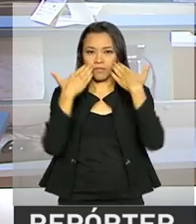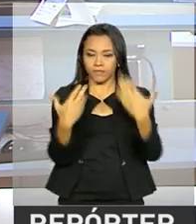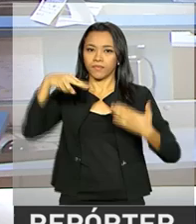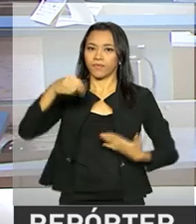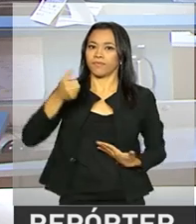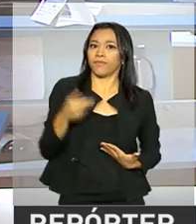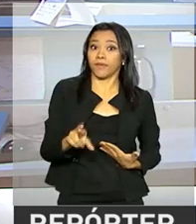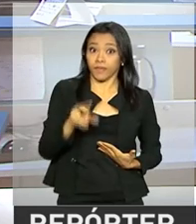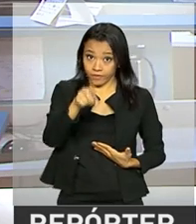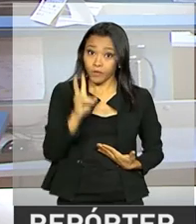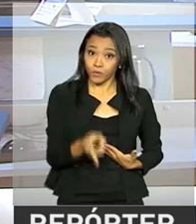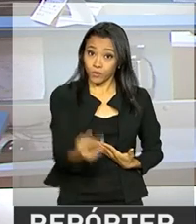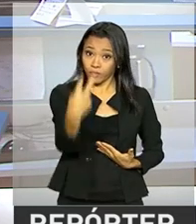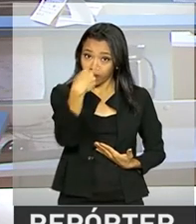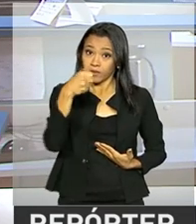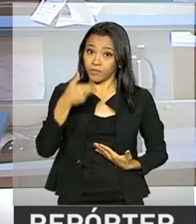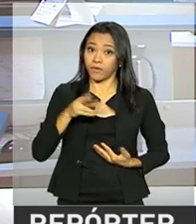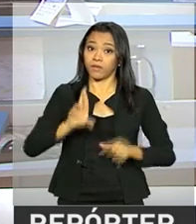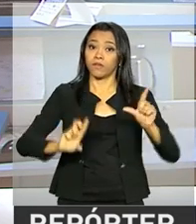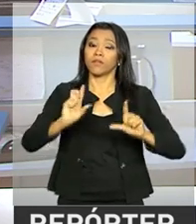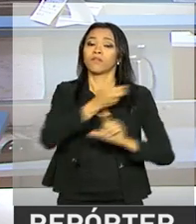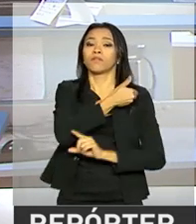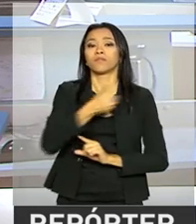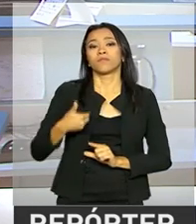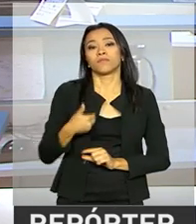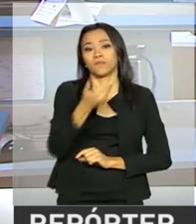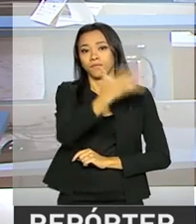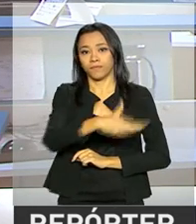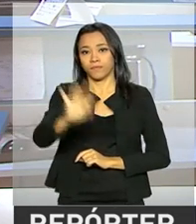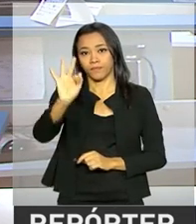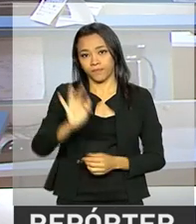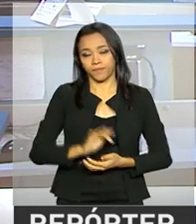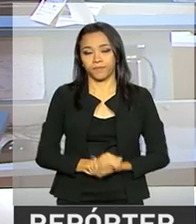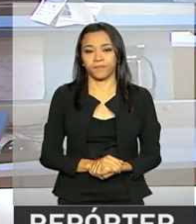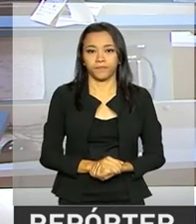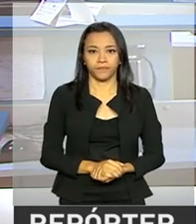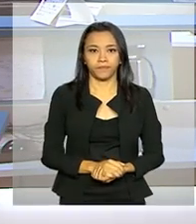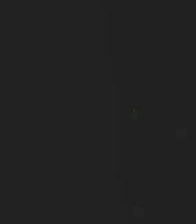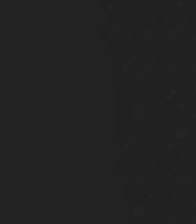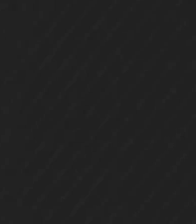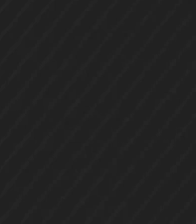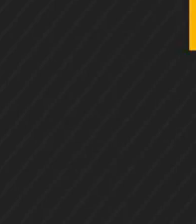NBR Continue com a gente aqui na NBR a TV do Governo